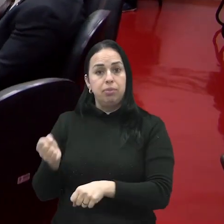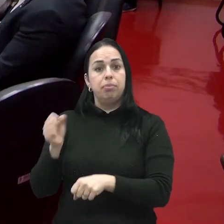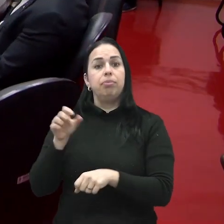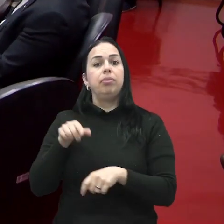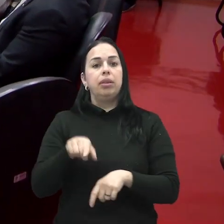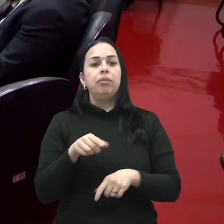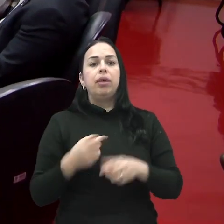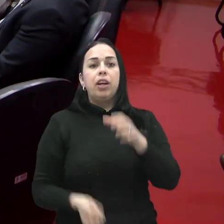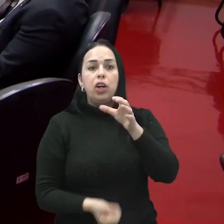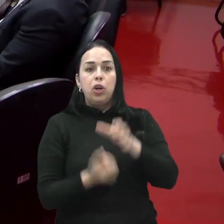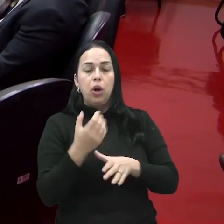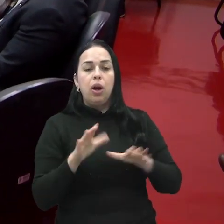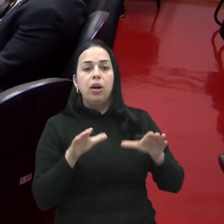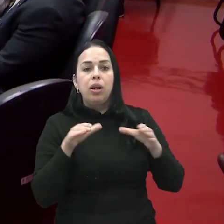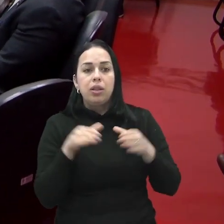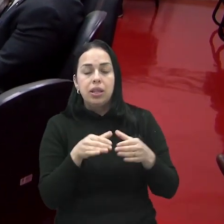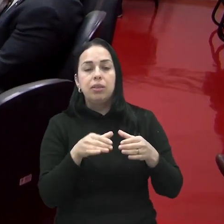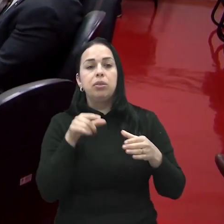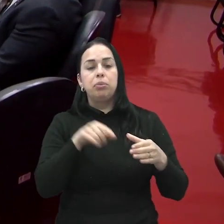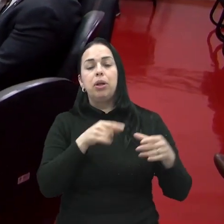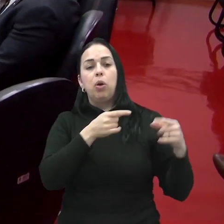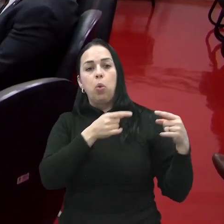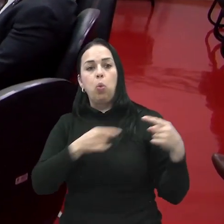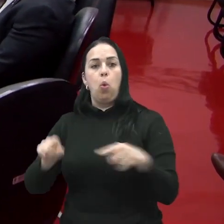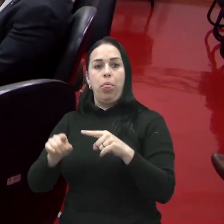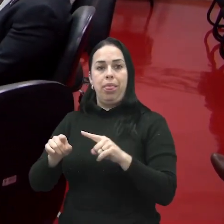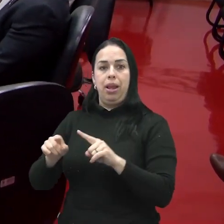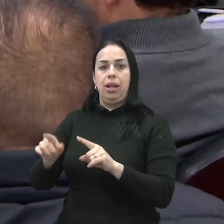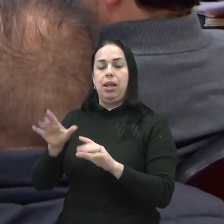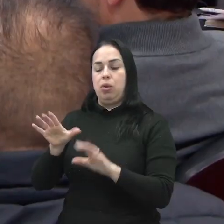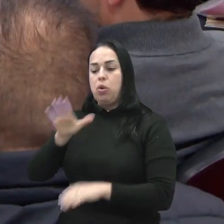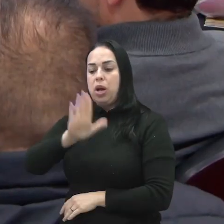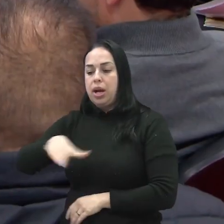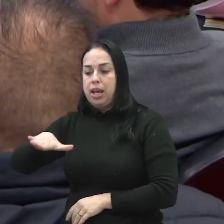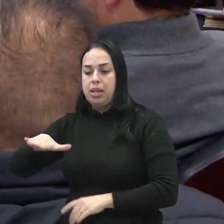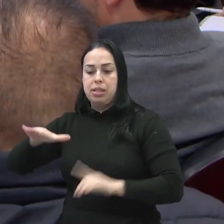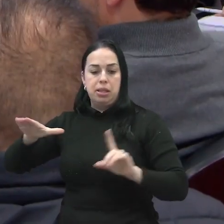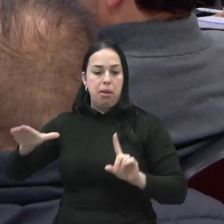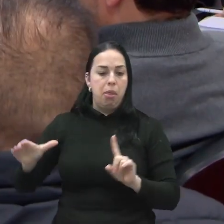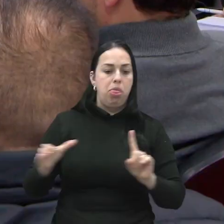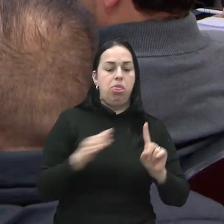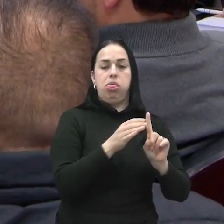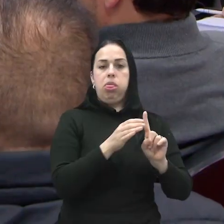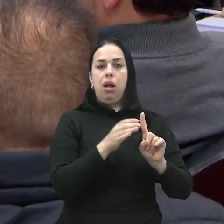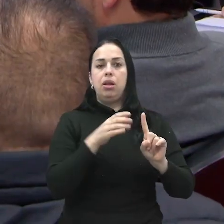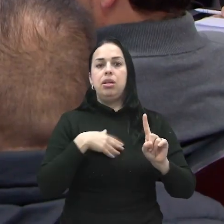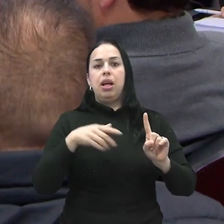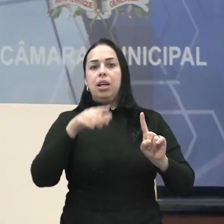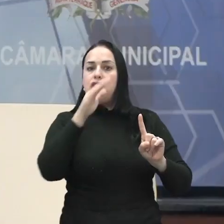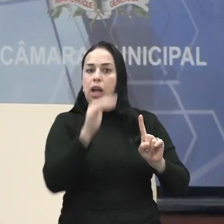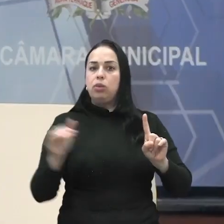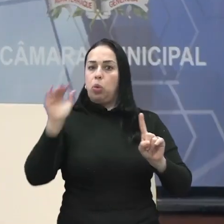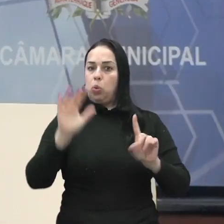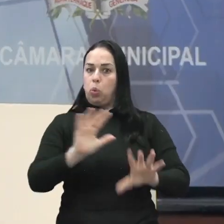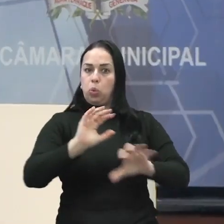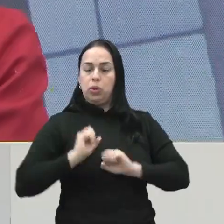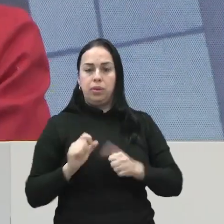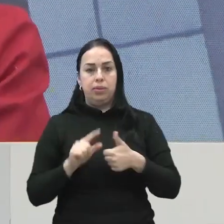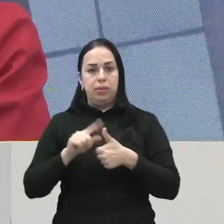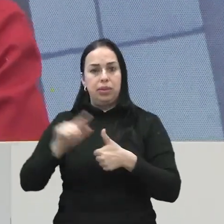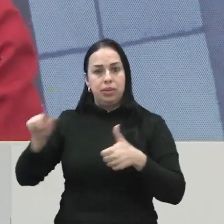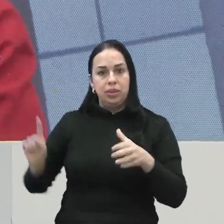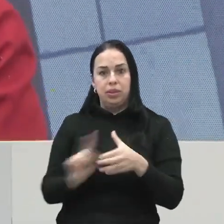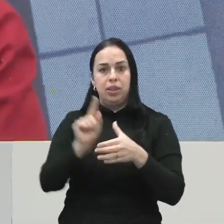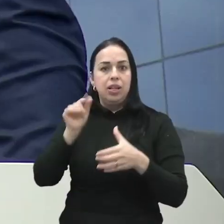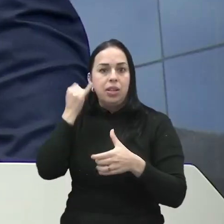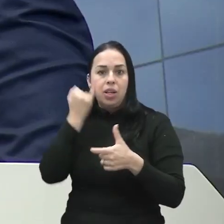a Frente Parlamentar de Enfrentamento à Adultização Infantil. O grupo será composto pelos vereadores Zé Luiz,